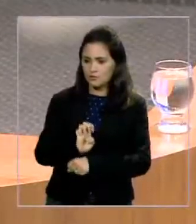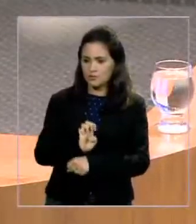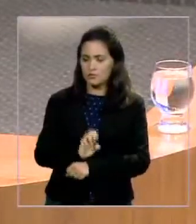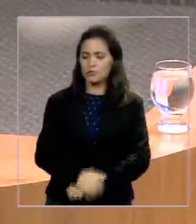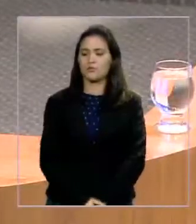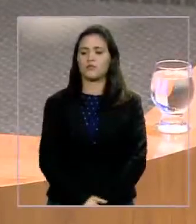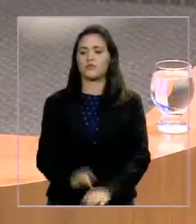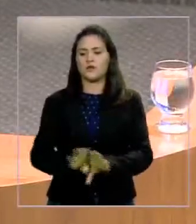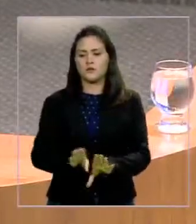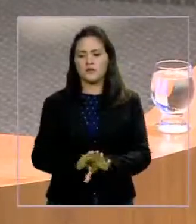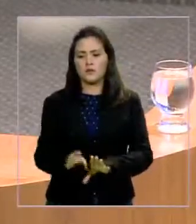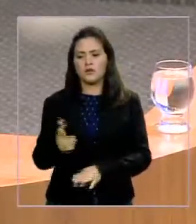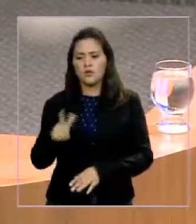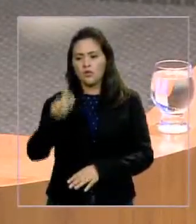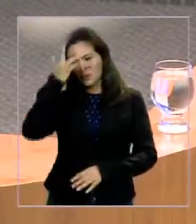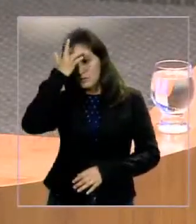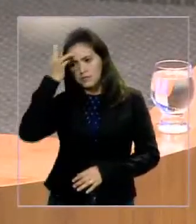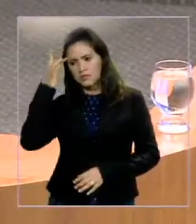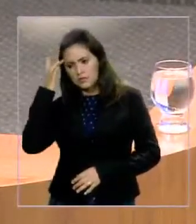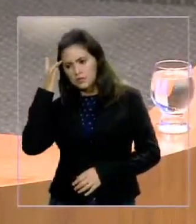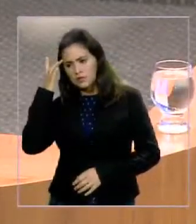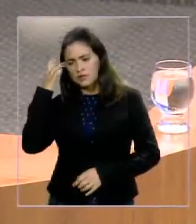com outras autoridades que estavam